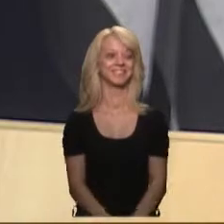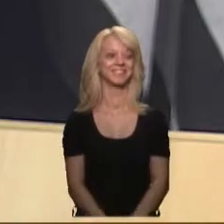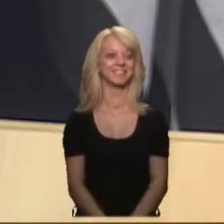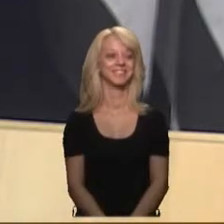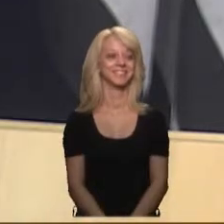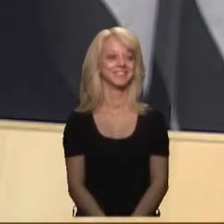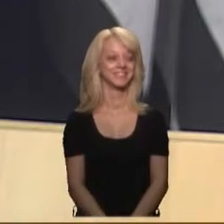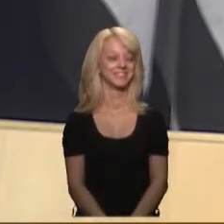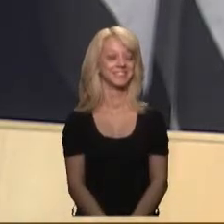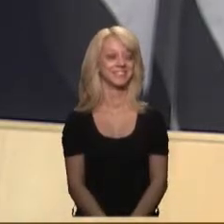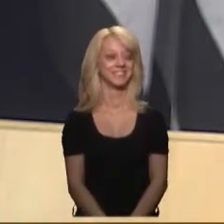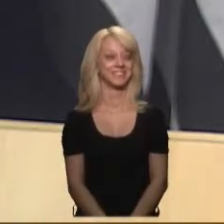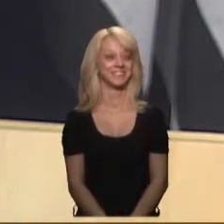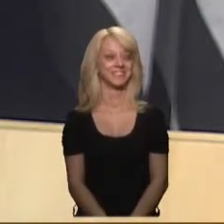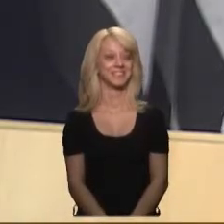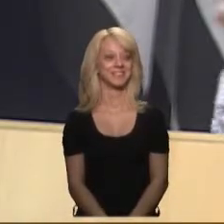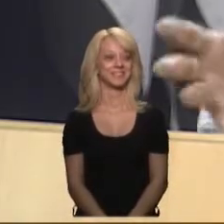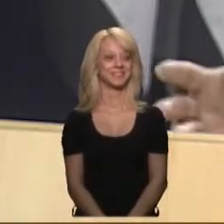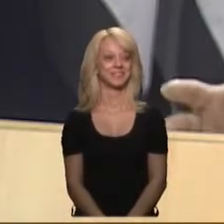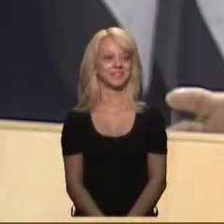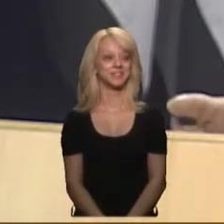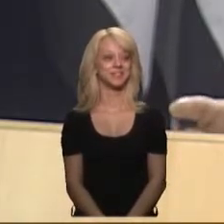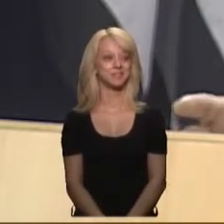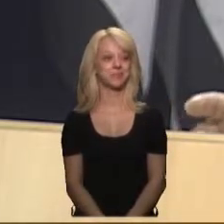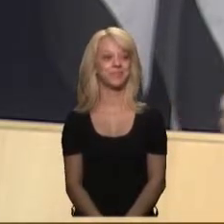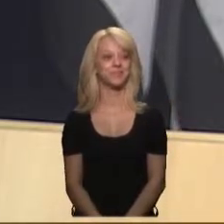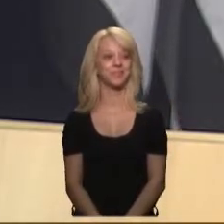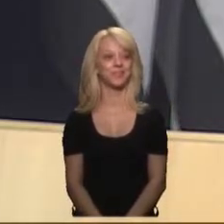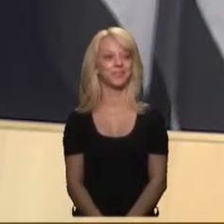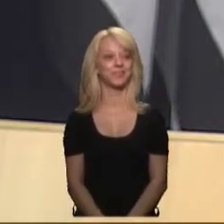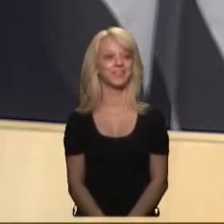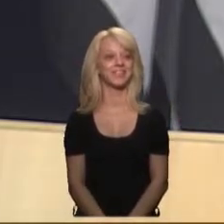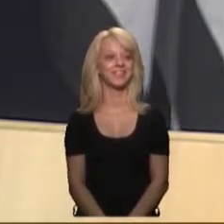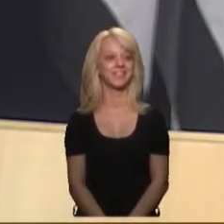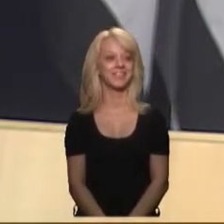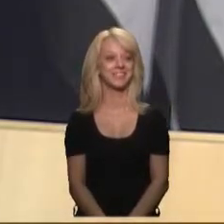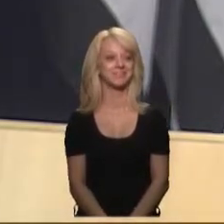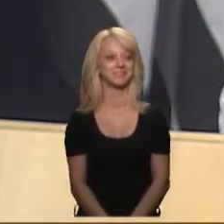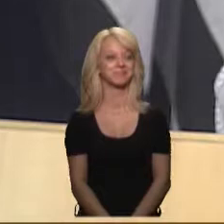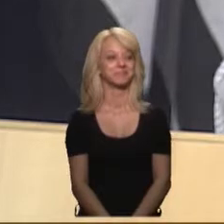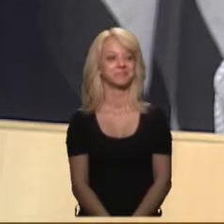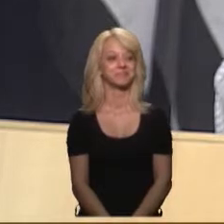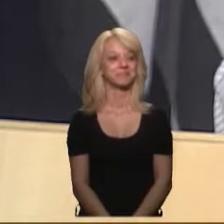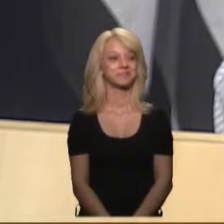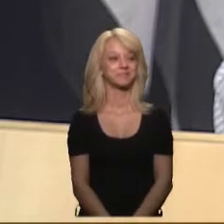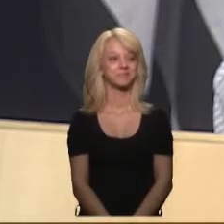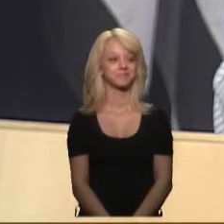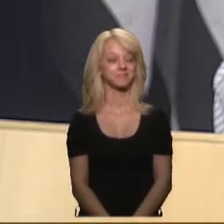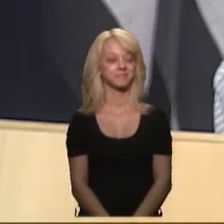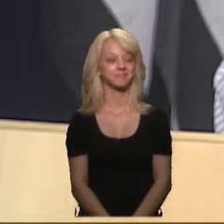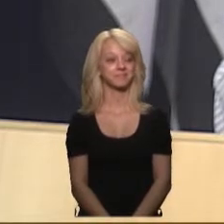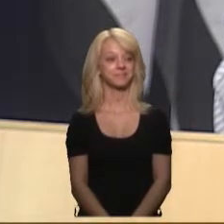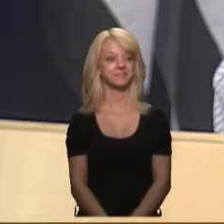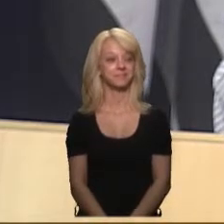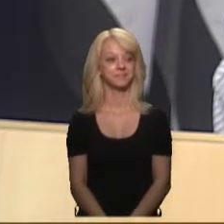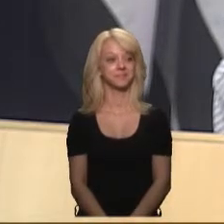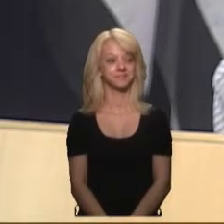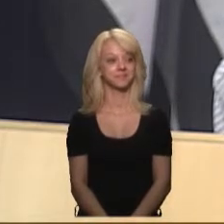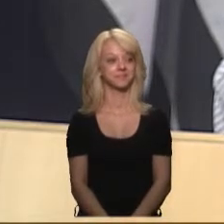Agora eu queria fazer minha colocação. Não existe nada de graça.